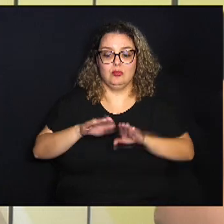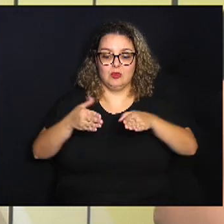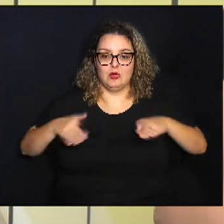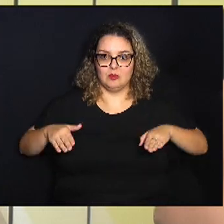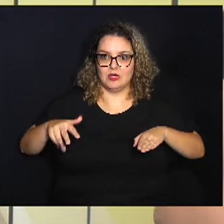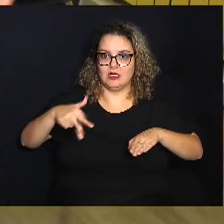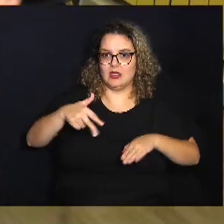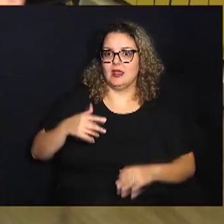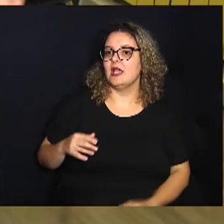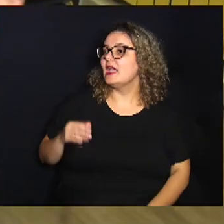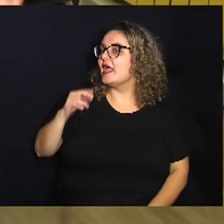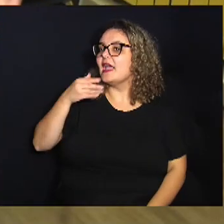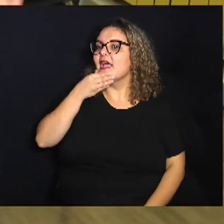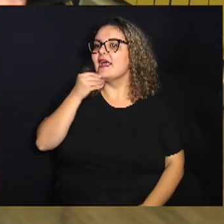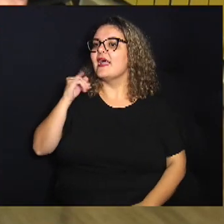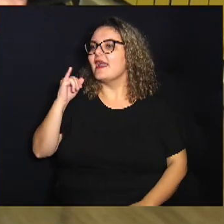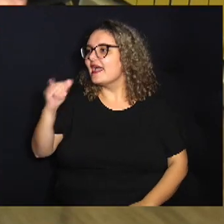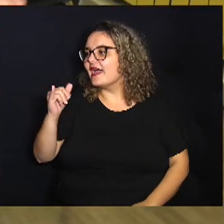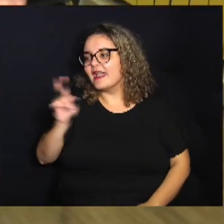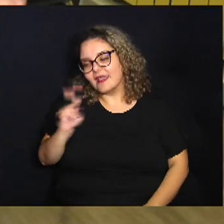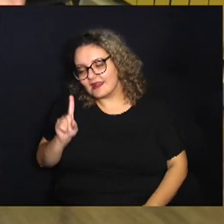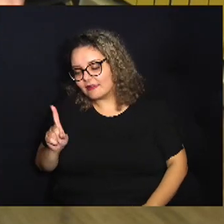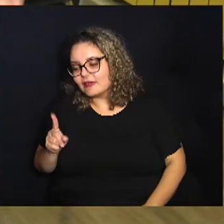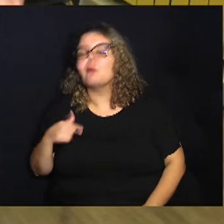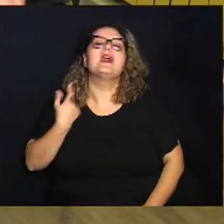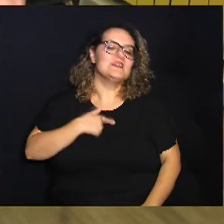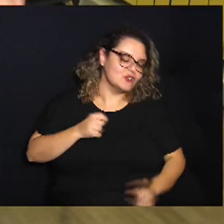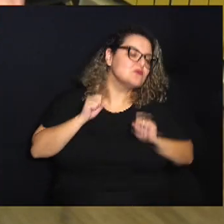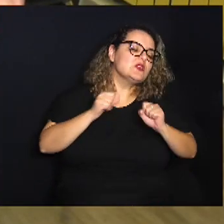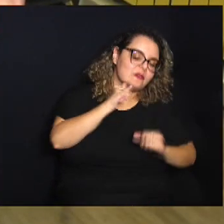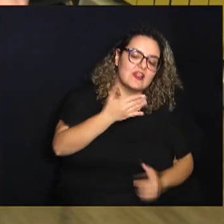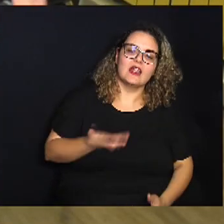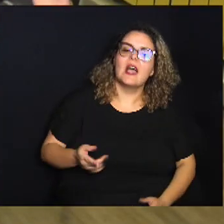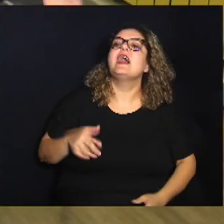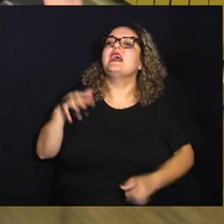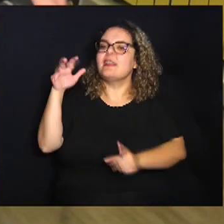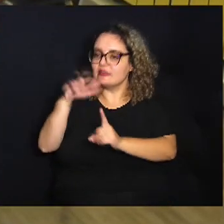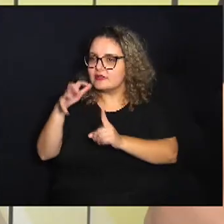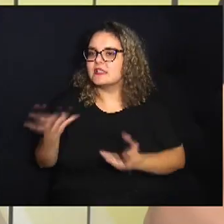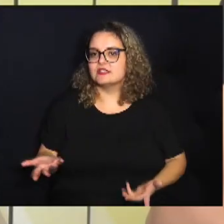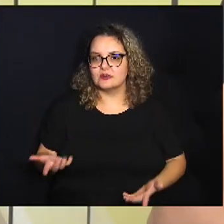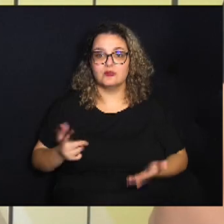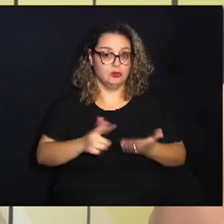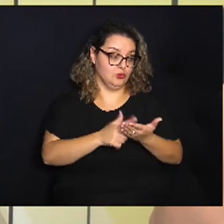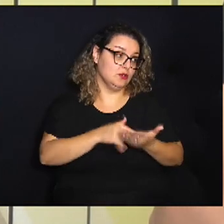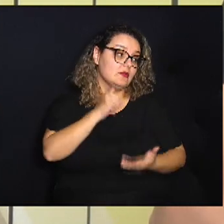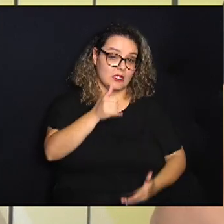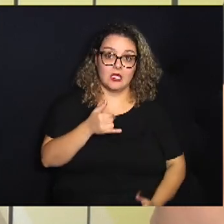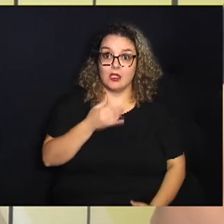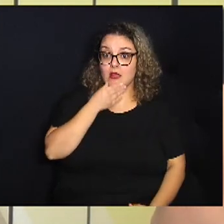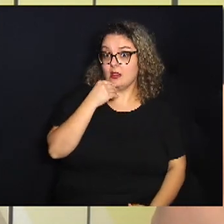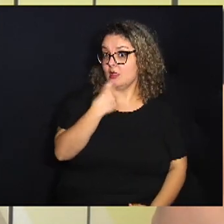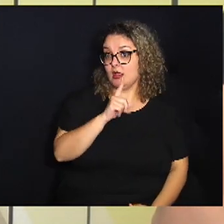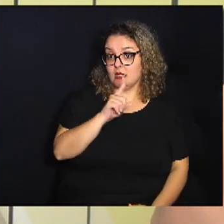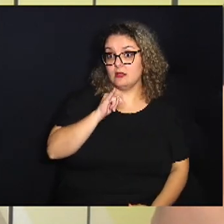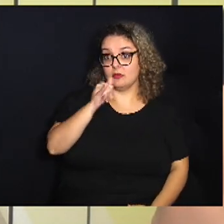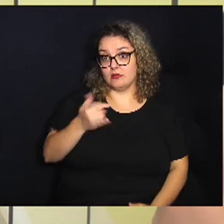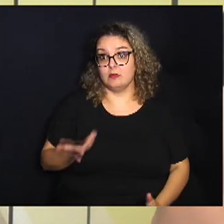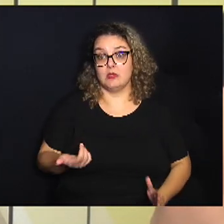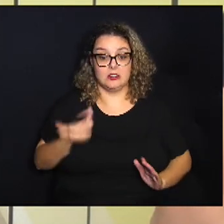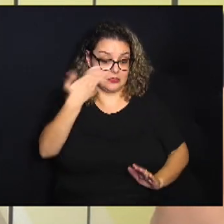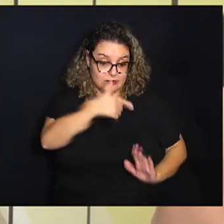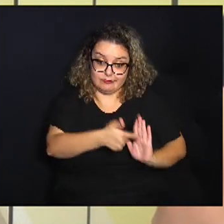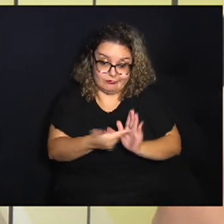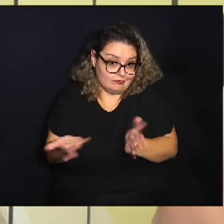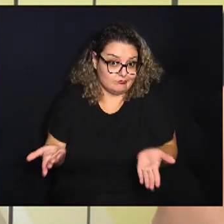mas a gente pode falar. Interferiu, né? Foi. Claro. No livro eu digo isso. No livro eu digo isso. Falei, olha, ele não fala, mas claro, os indícios estão todos aí. Não. E